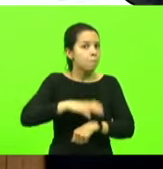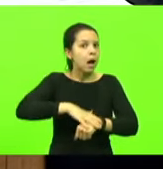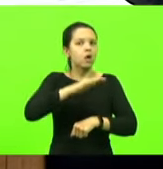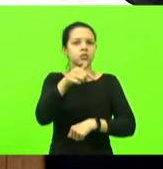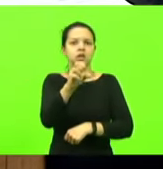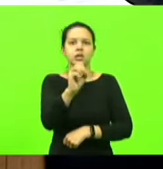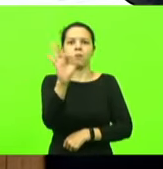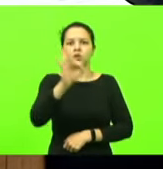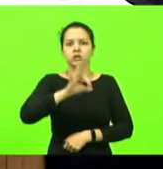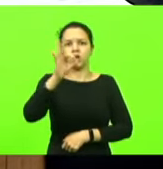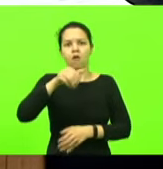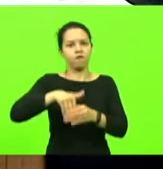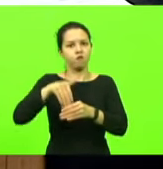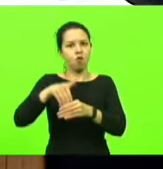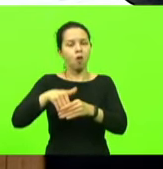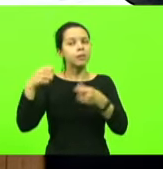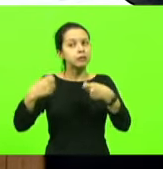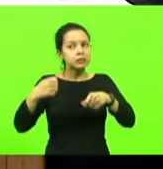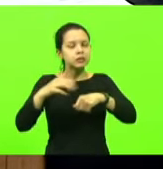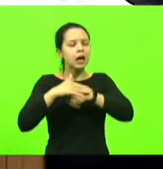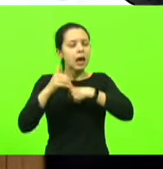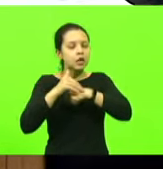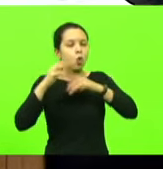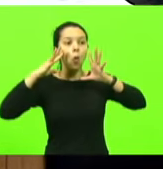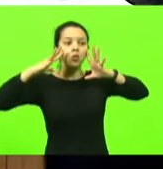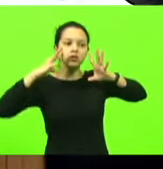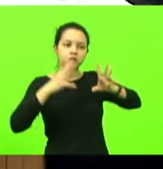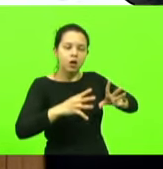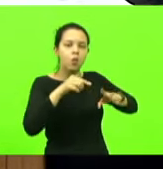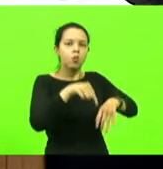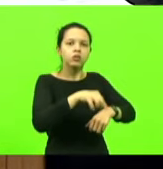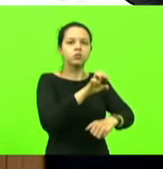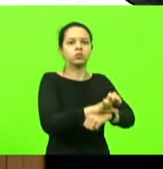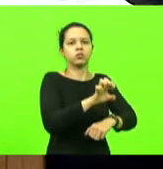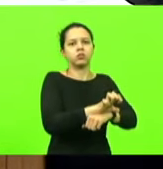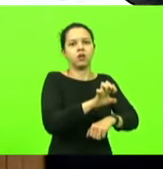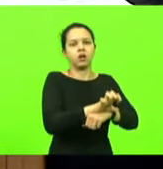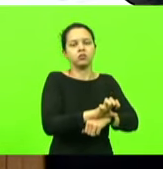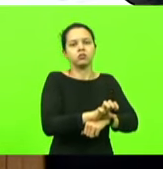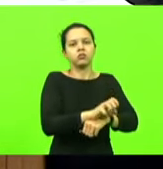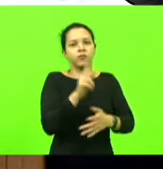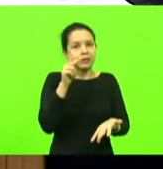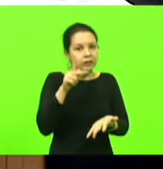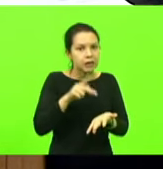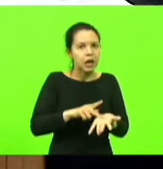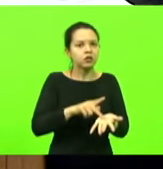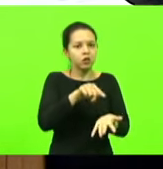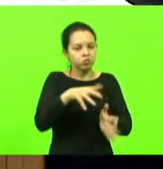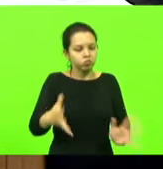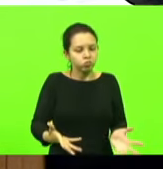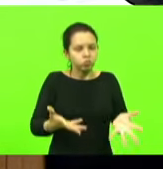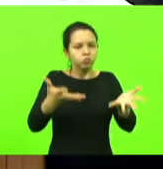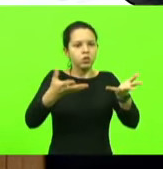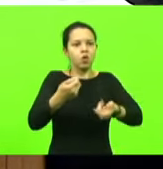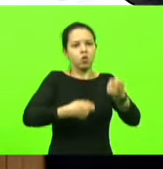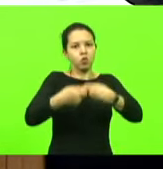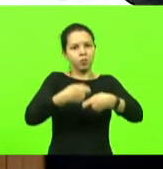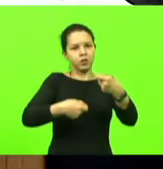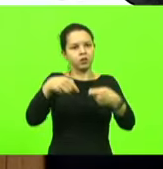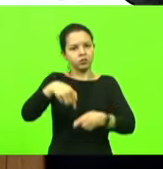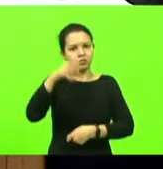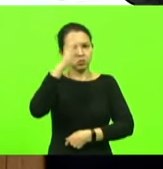votos, com um olhar carinhoso por esse Estado, que esse Estado realmente ele fomenta a economia desse país. Nós não